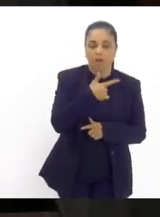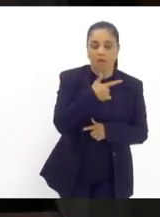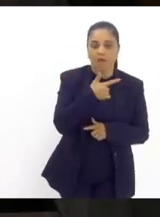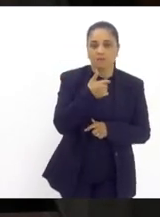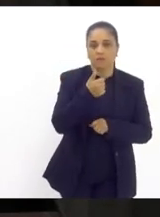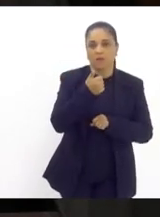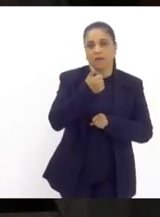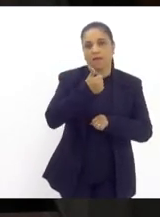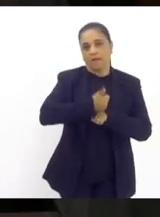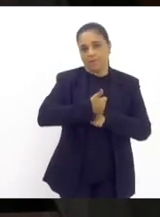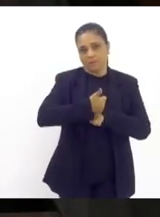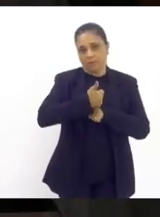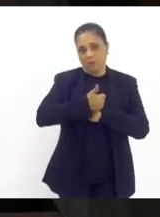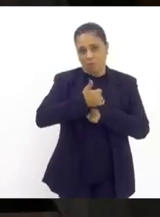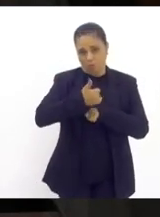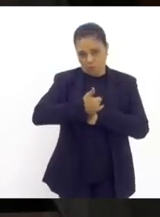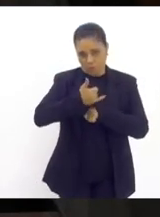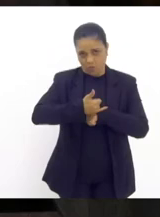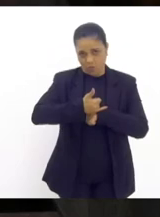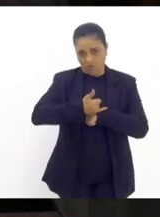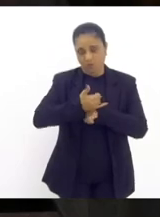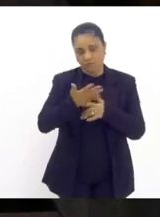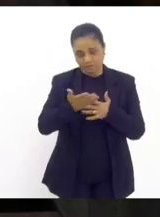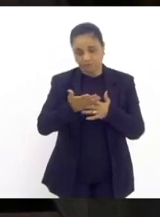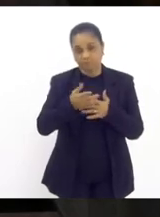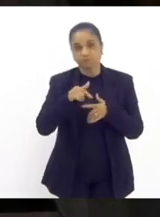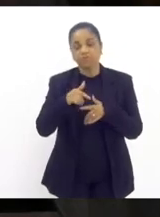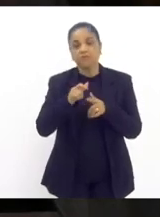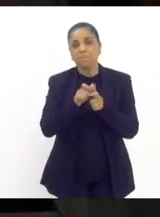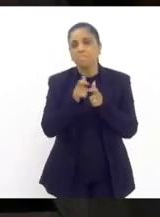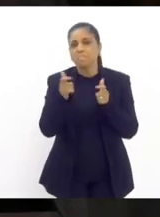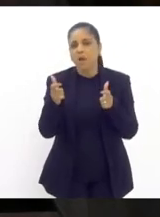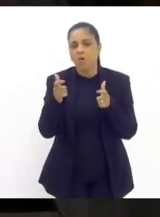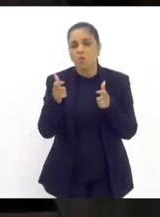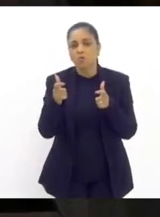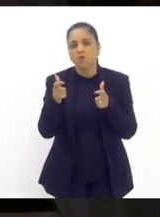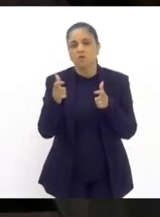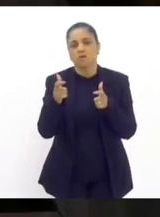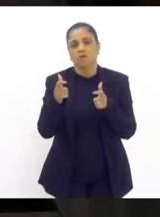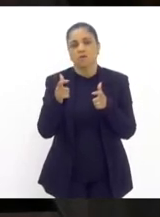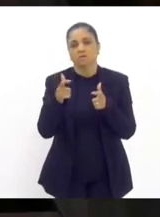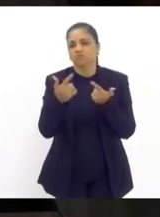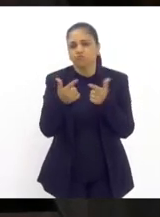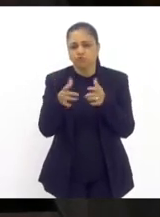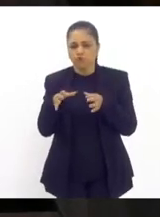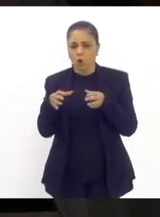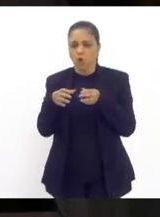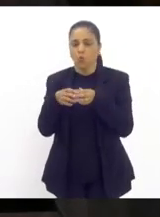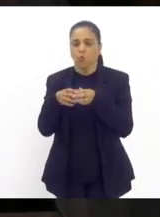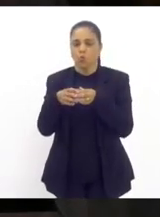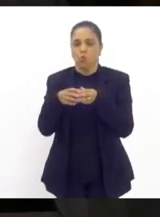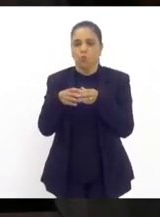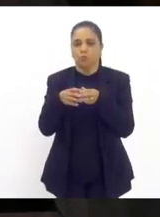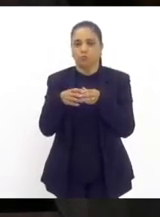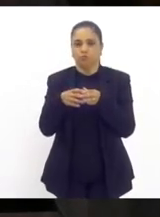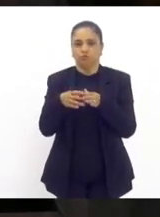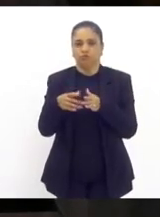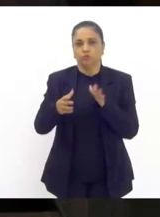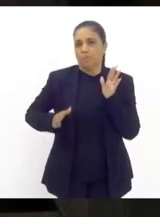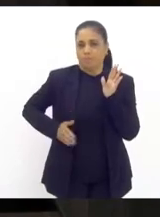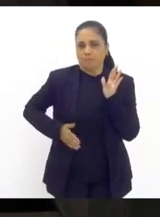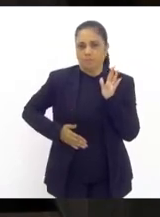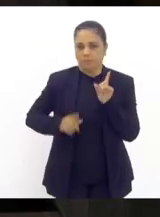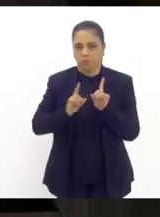capital há de se lembrar que a maioria dos presos lá a época nem facção tinham e o presídio Itaperuna ficou